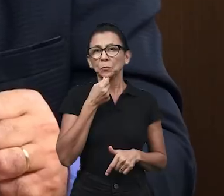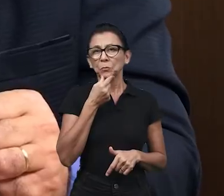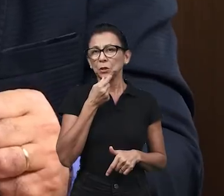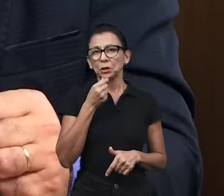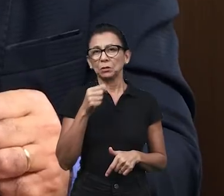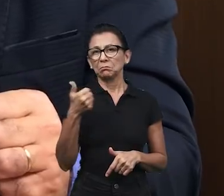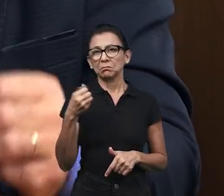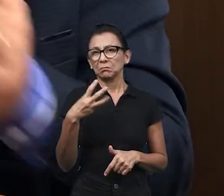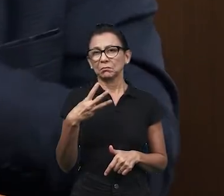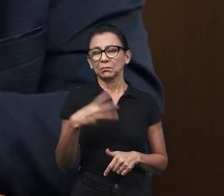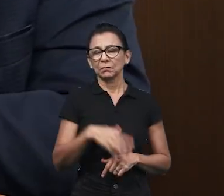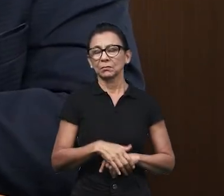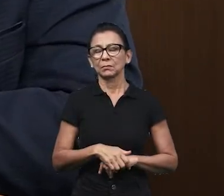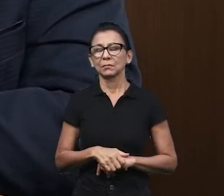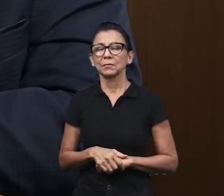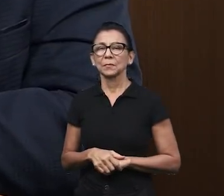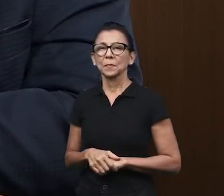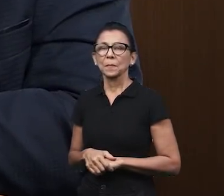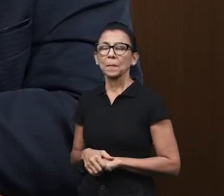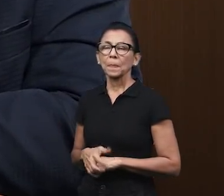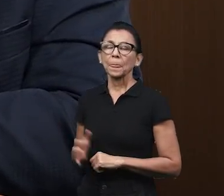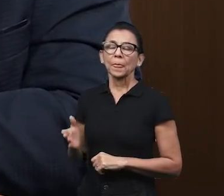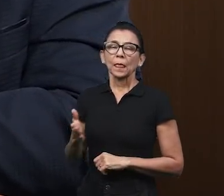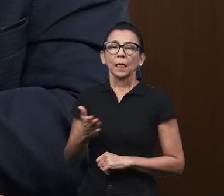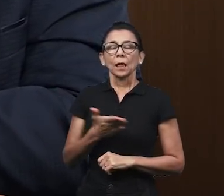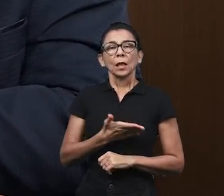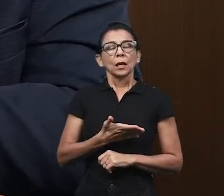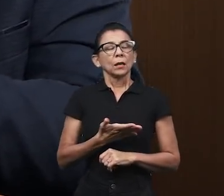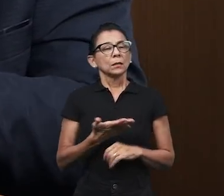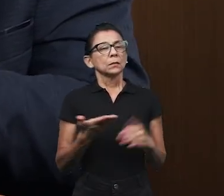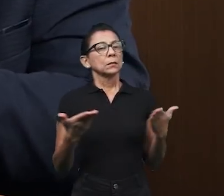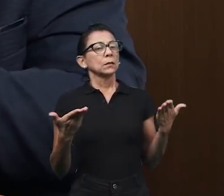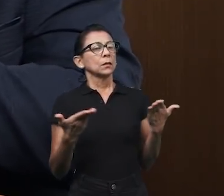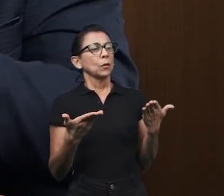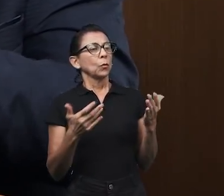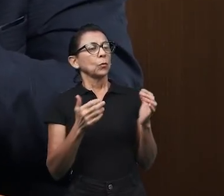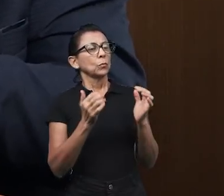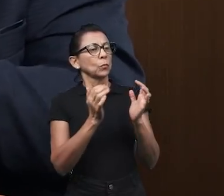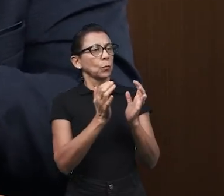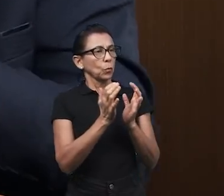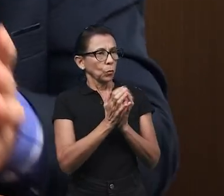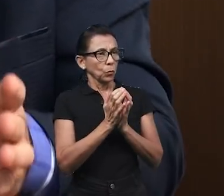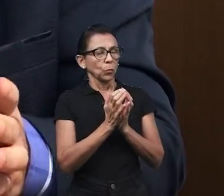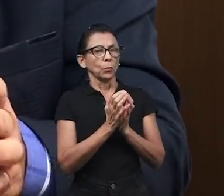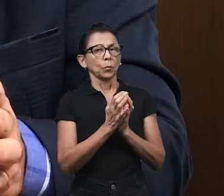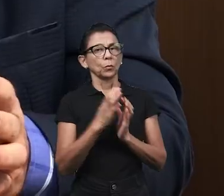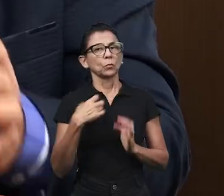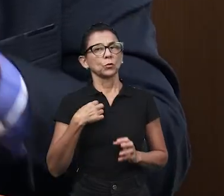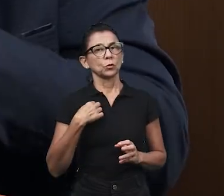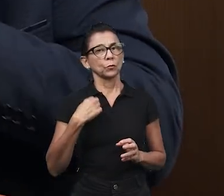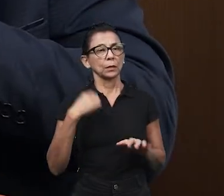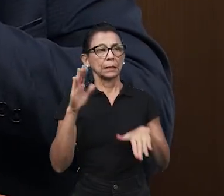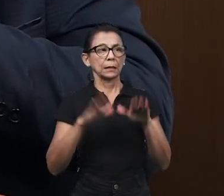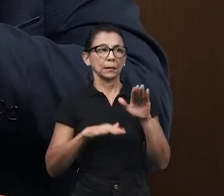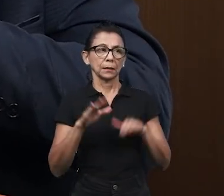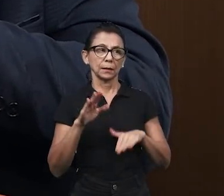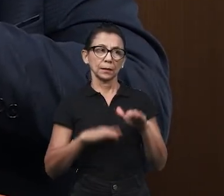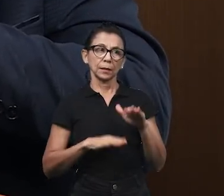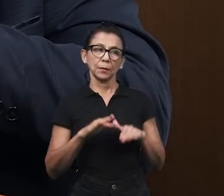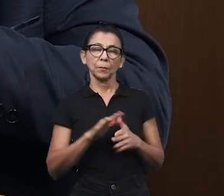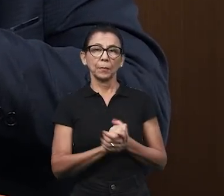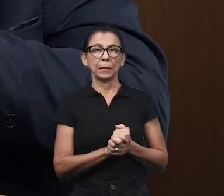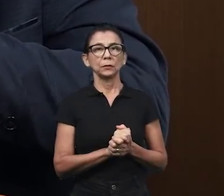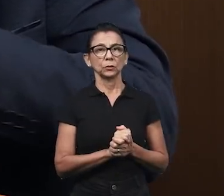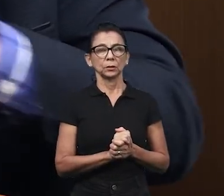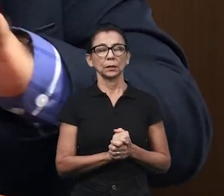Marcelo, quando a gente fala em Manaim hoje, você disse a quantidade de voluntários ela varia de acordo com a demanda. Mas se você fosse trabalhar